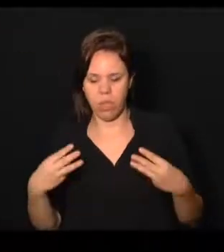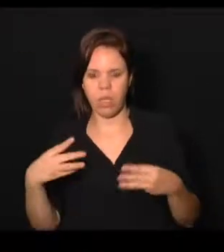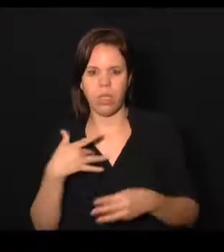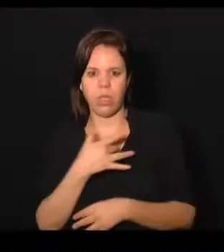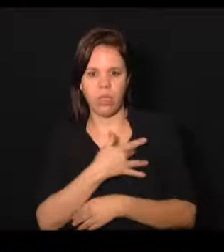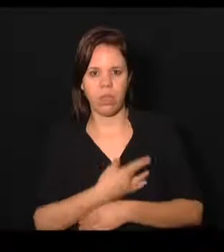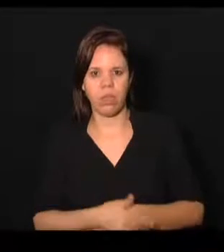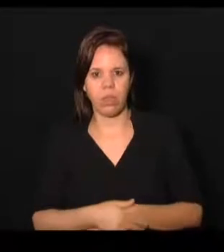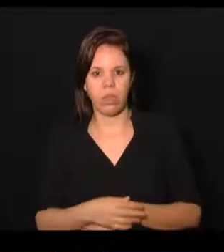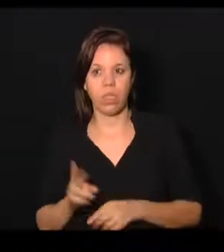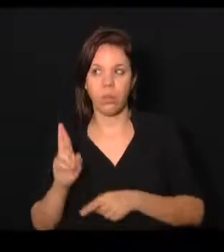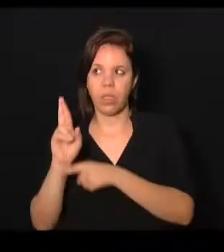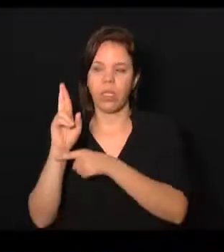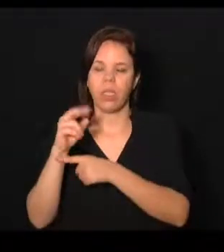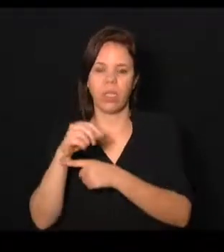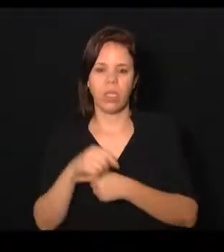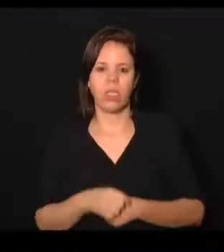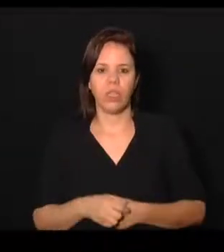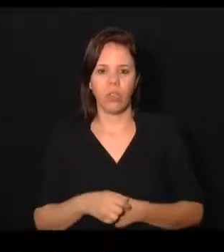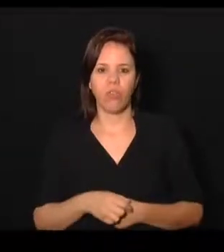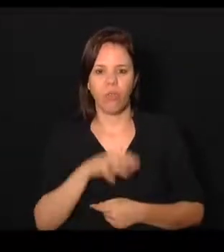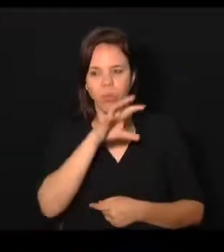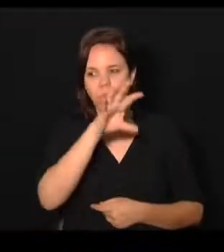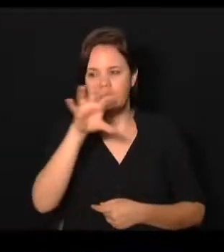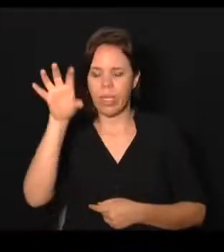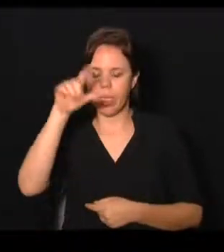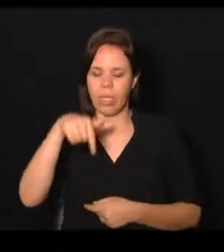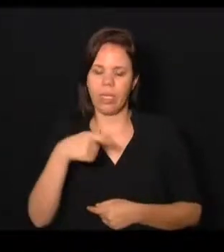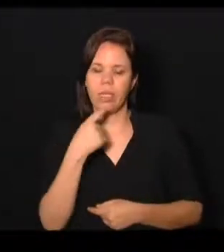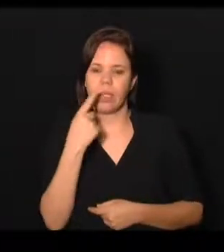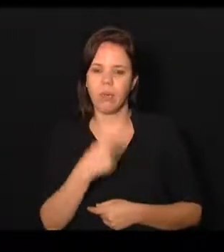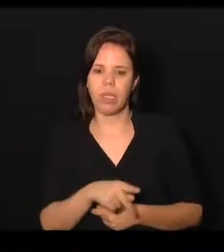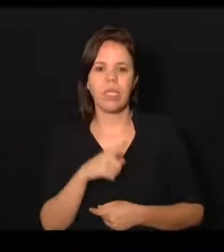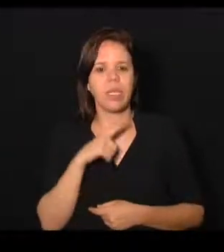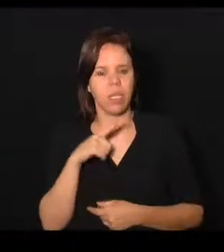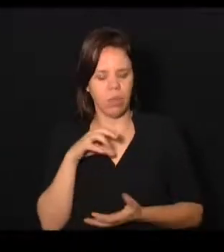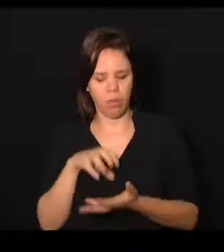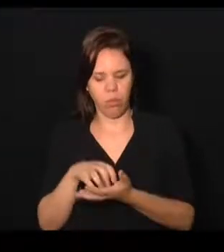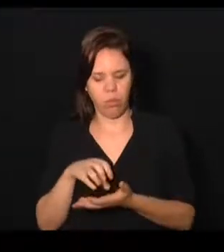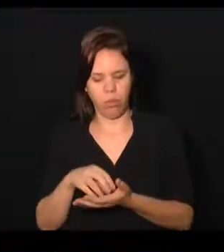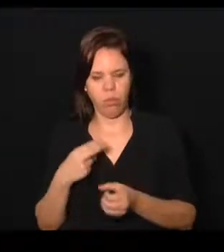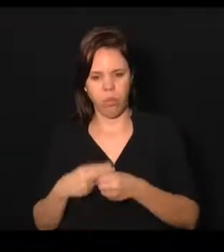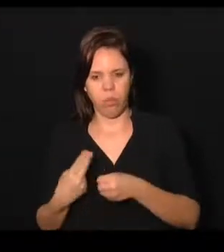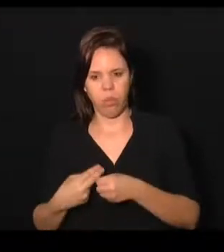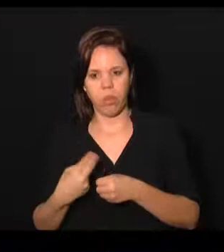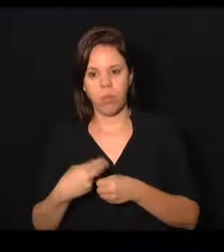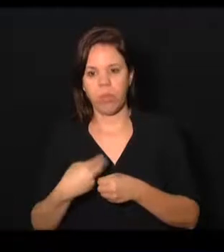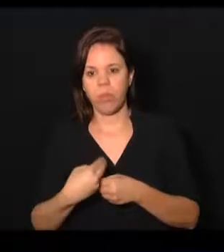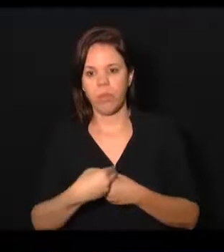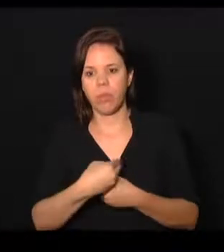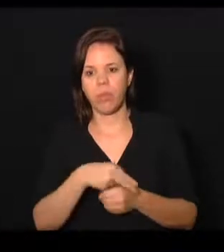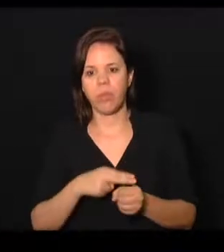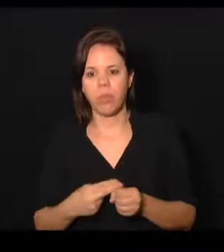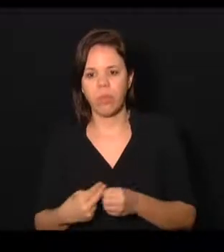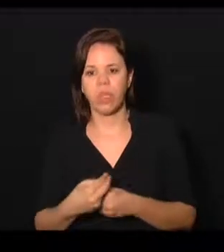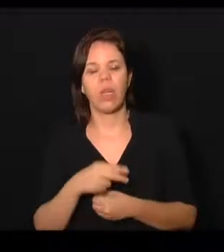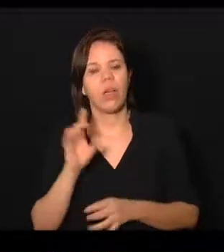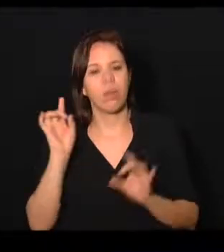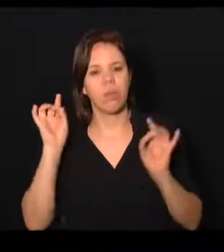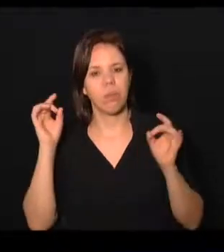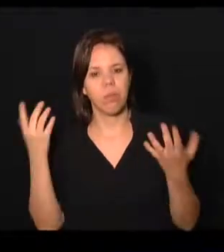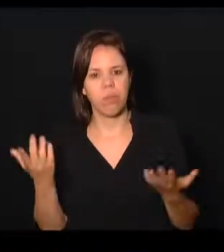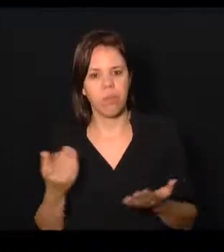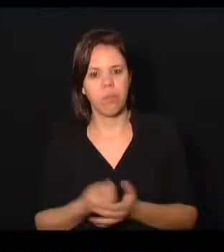representantes regionais. Então, aqui na região de Campinas, a gente tem o Hemocentro da Unicamp, um centro de excelência também,